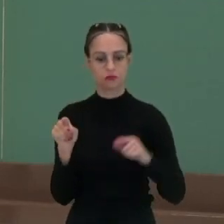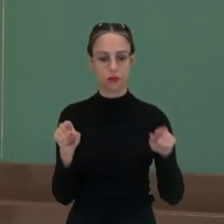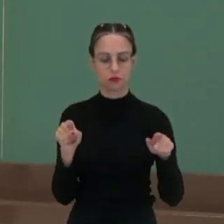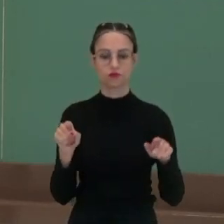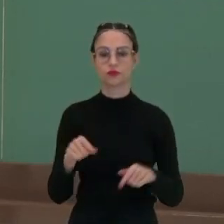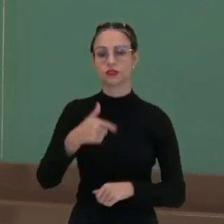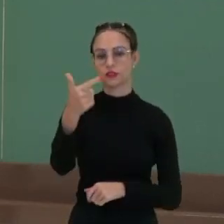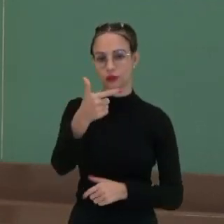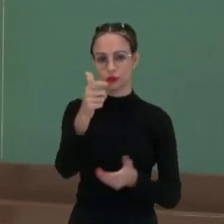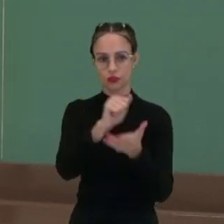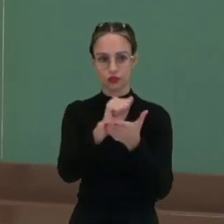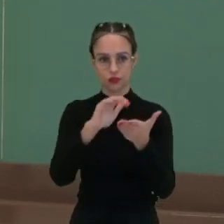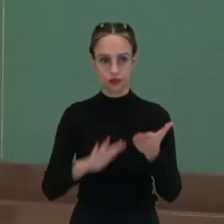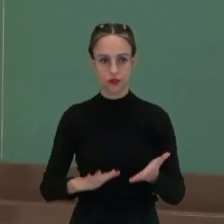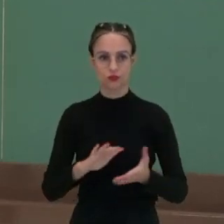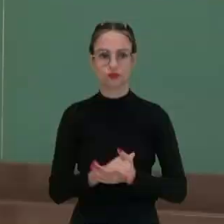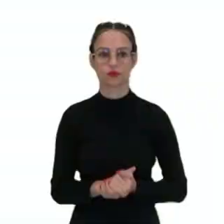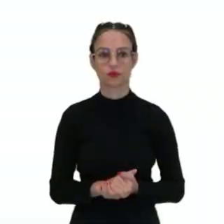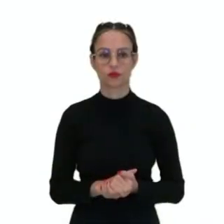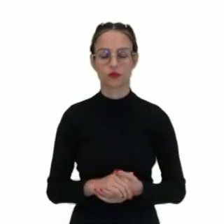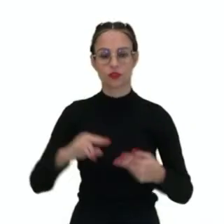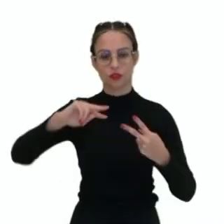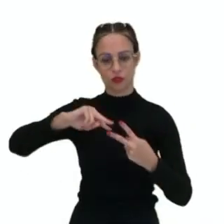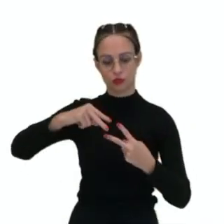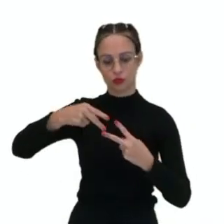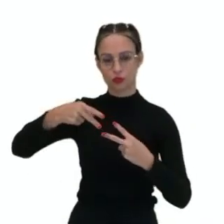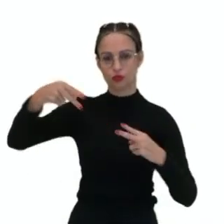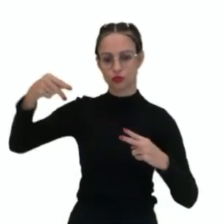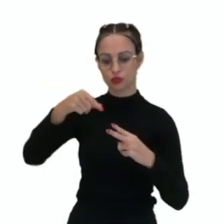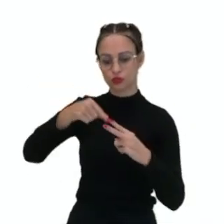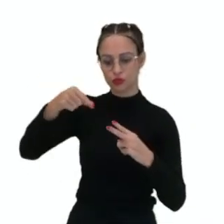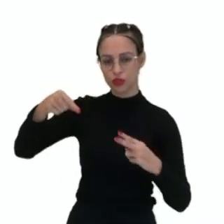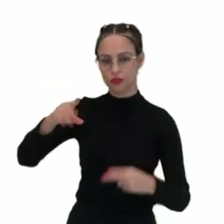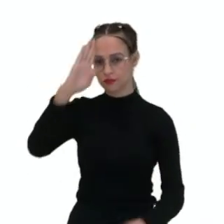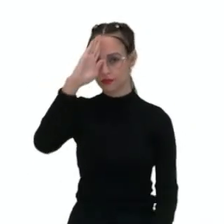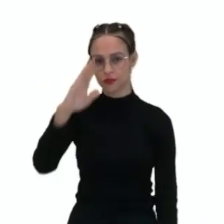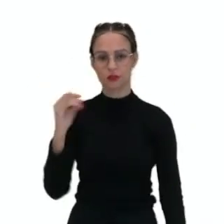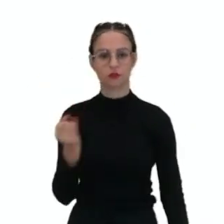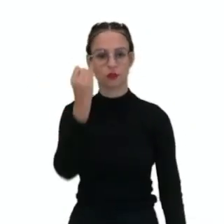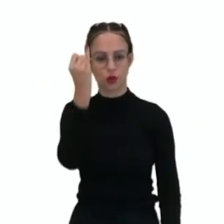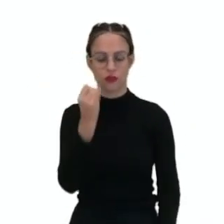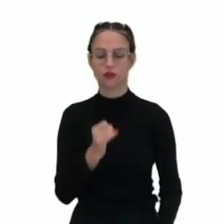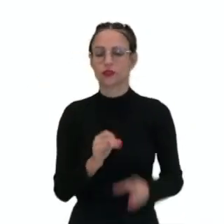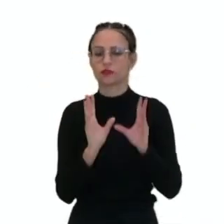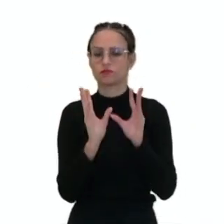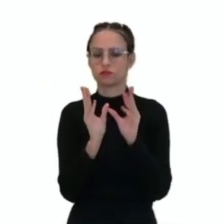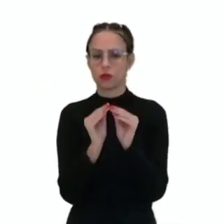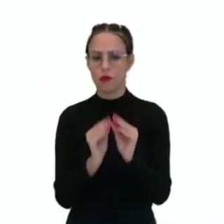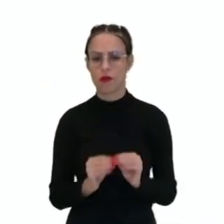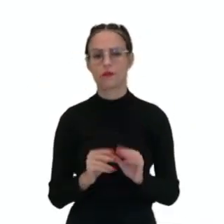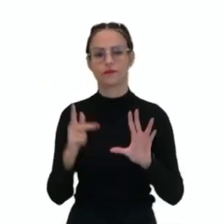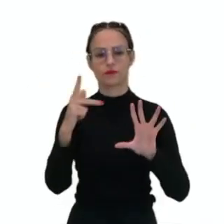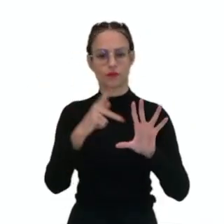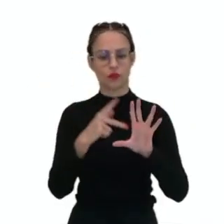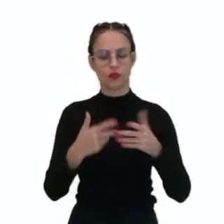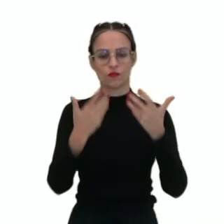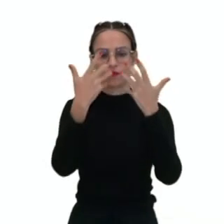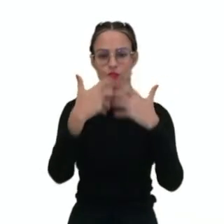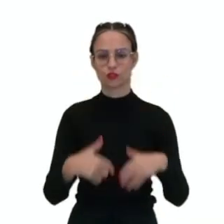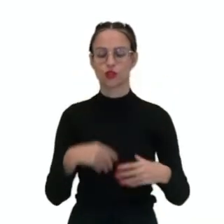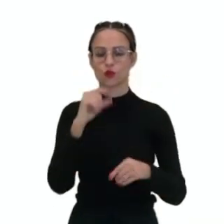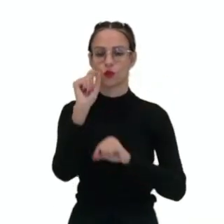segunda atividade. Os genes são fundamentais para a síntese de proteínas, funcionando